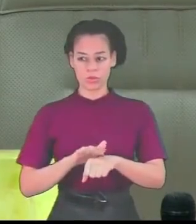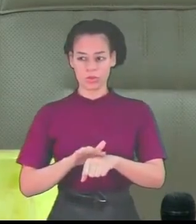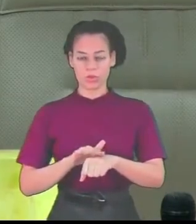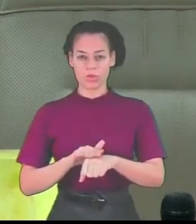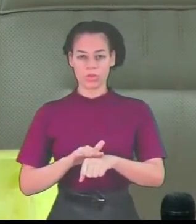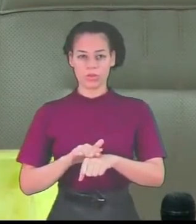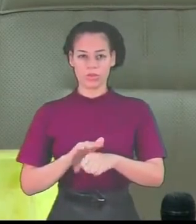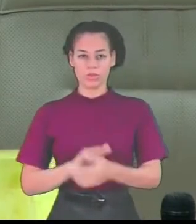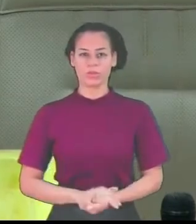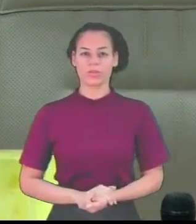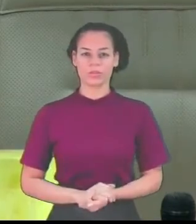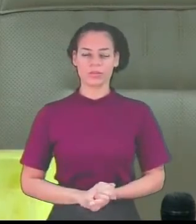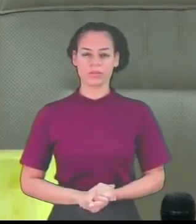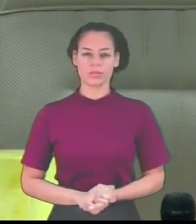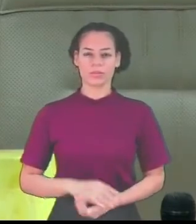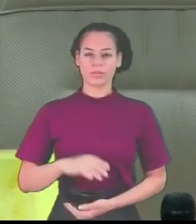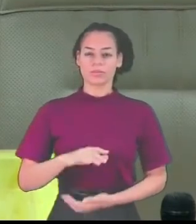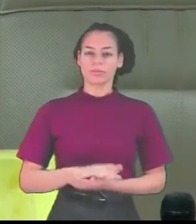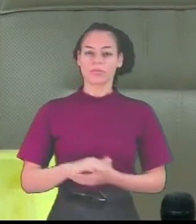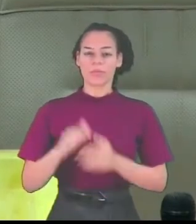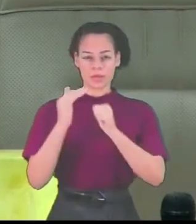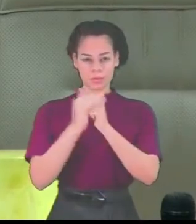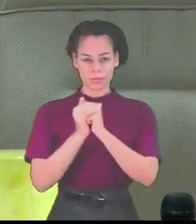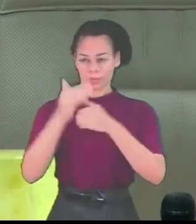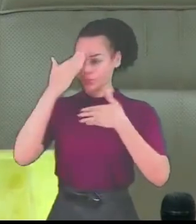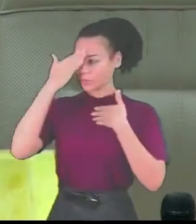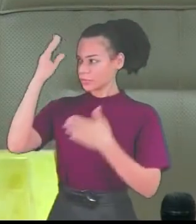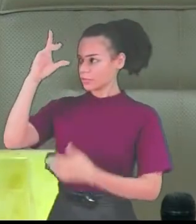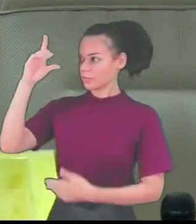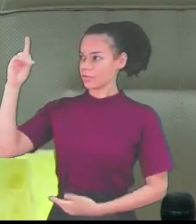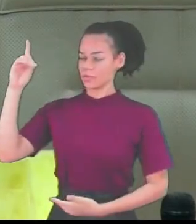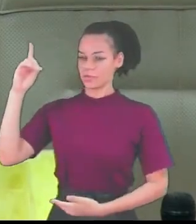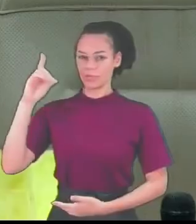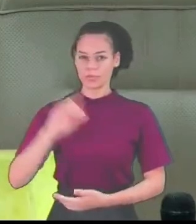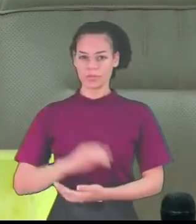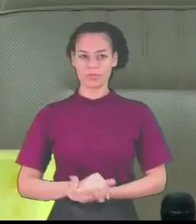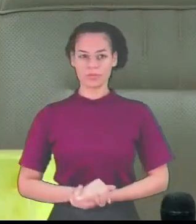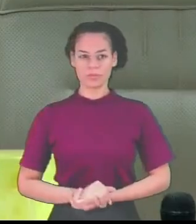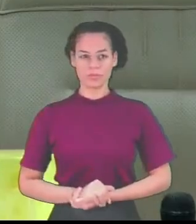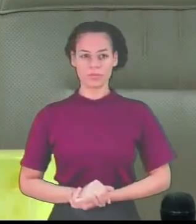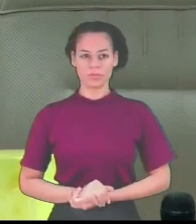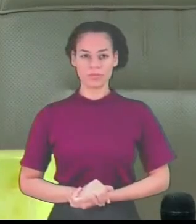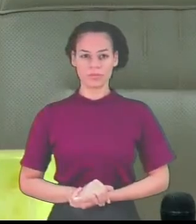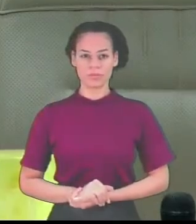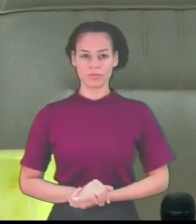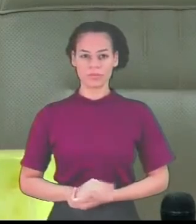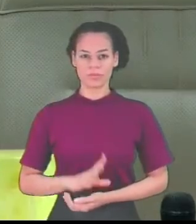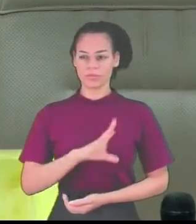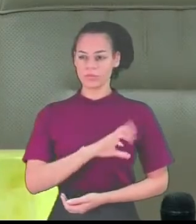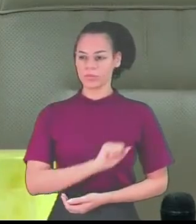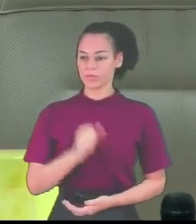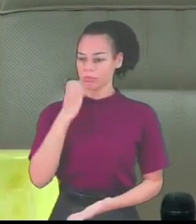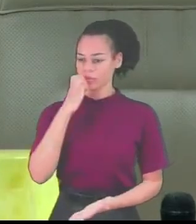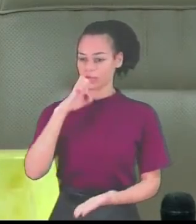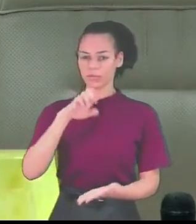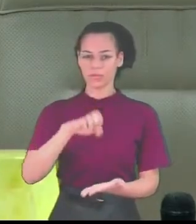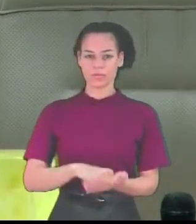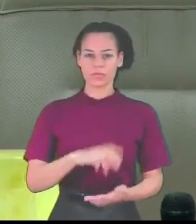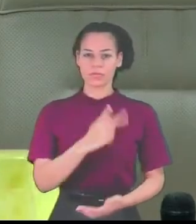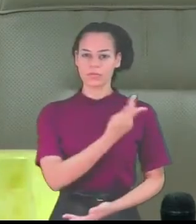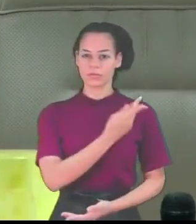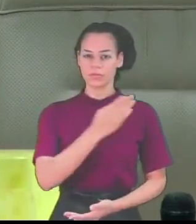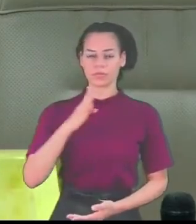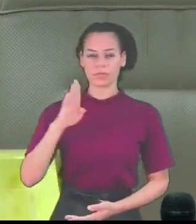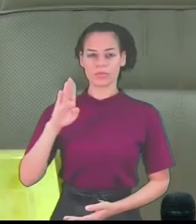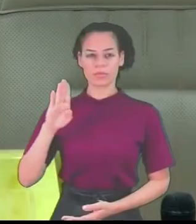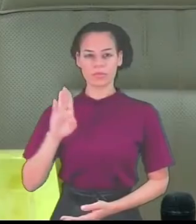nos dê paz amém graças a Deus Olá meus queridos epístola aos hebreus ela é muito